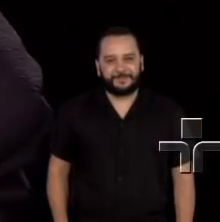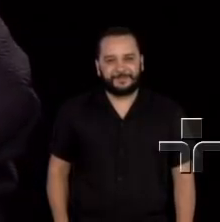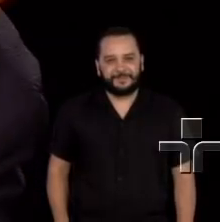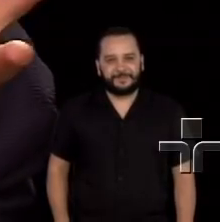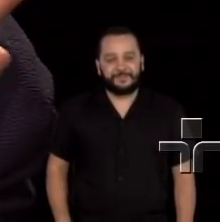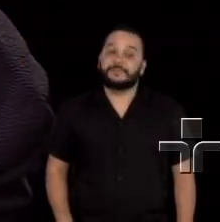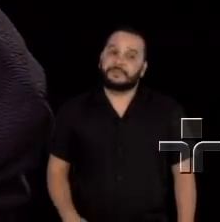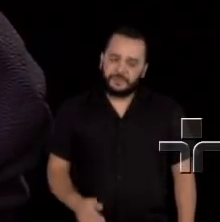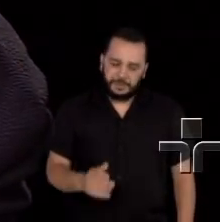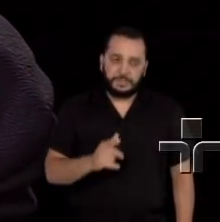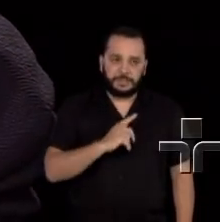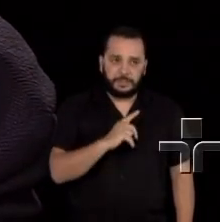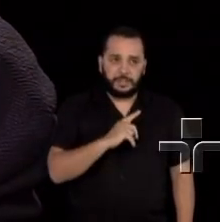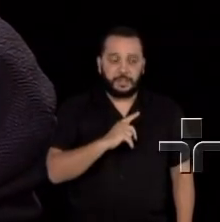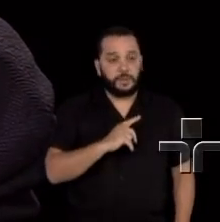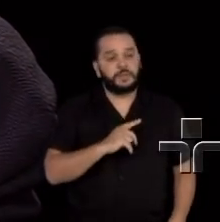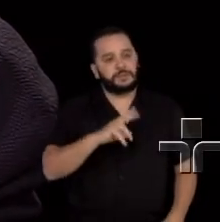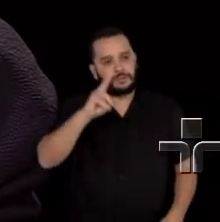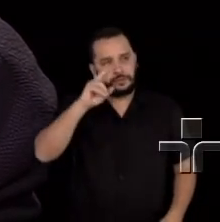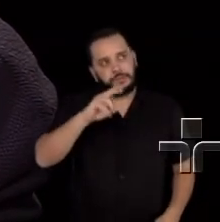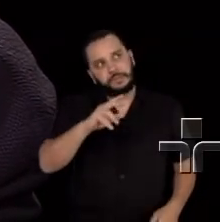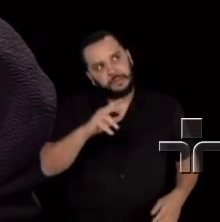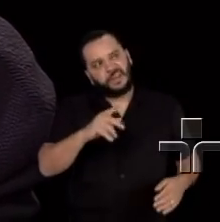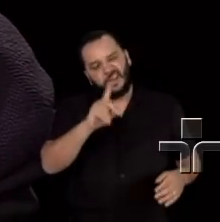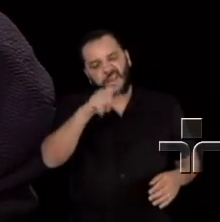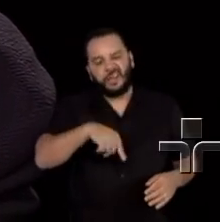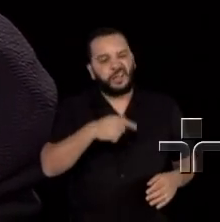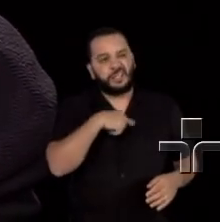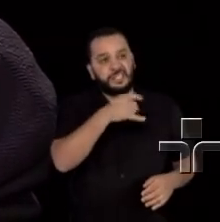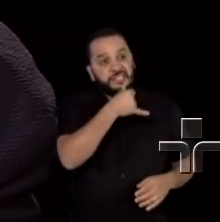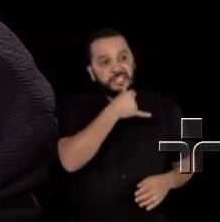É um pouco trágico, mas eu acho que é um momento tão importante isso.